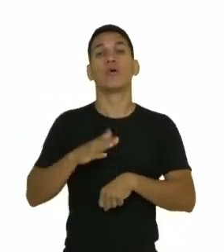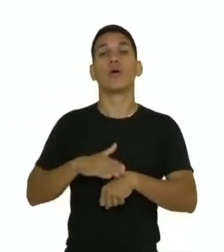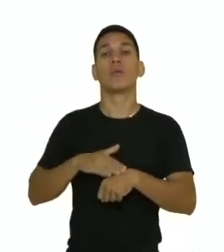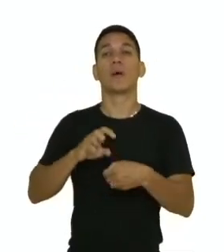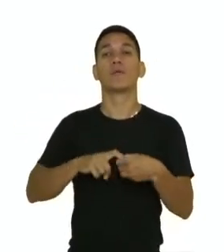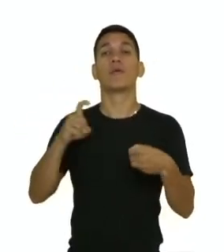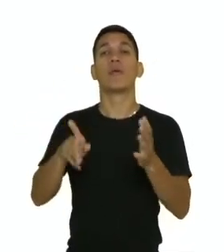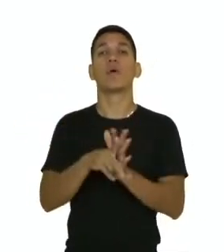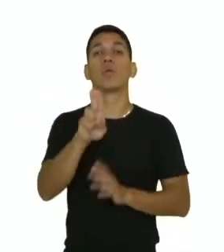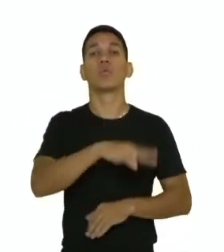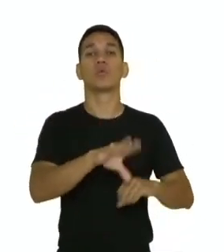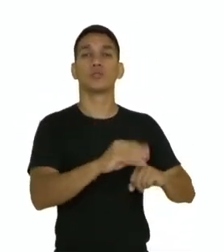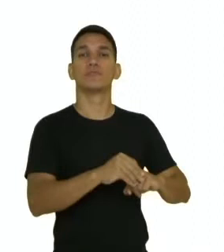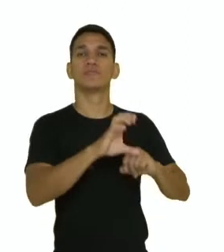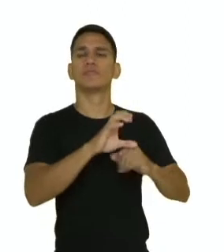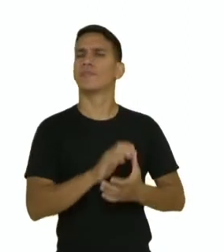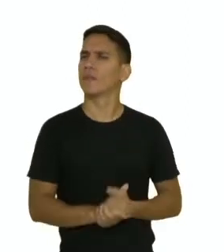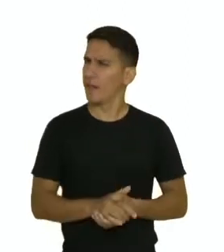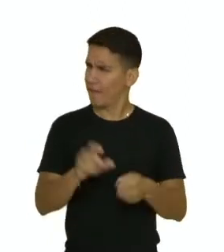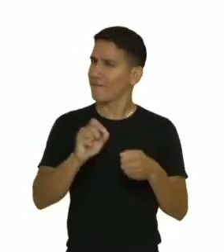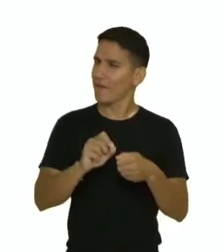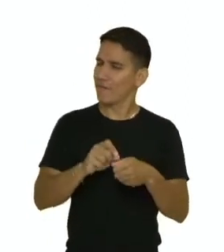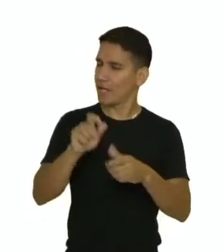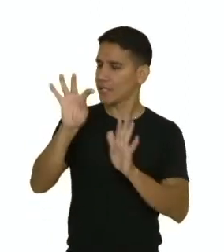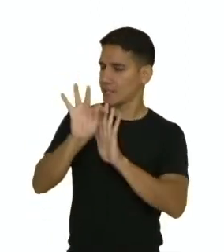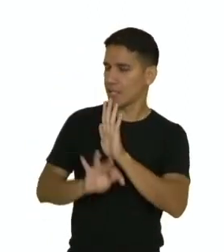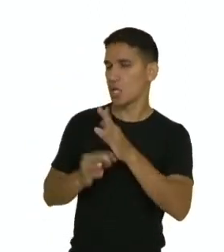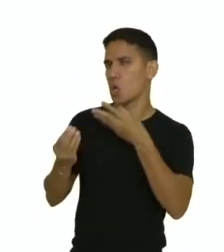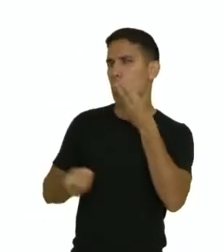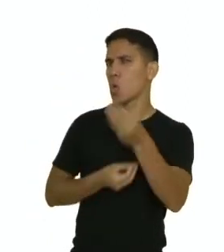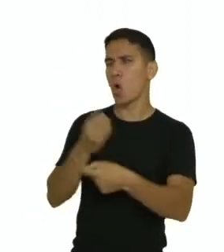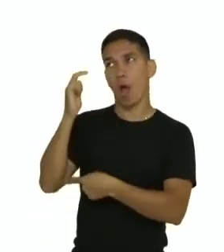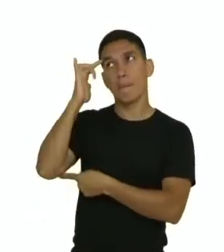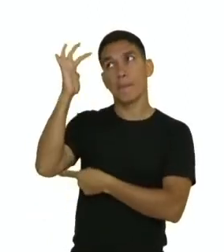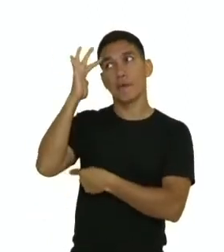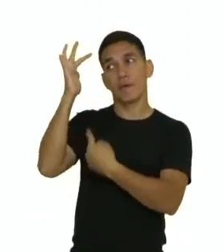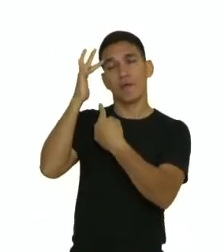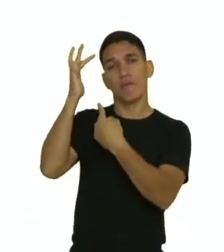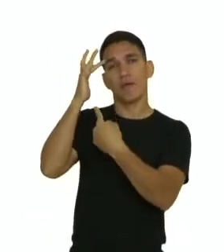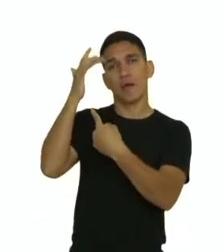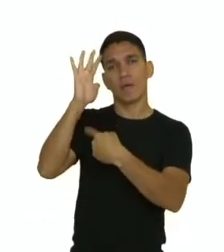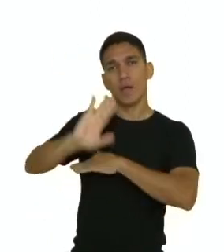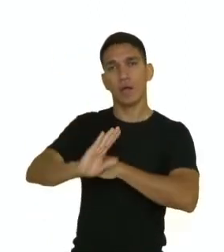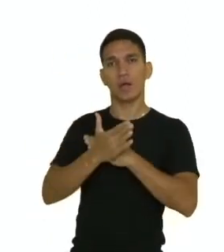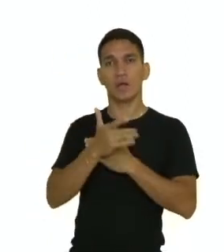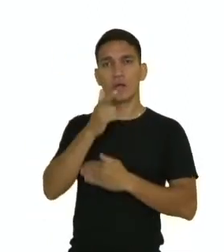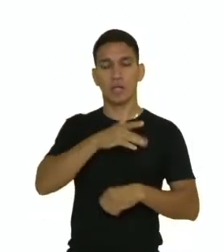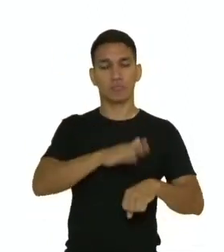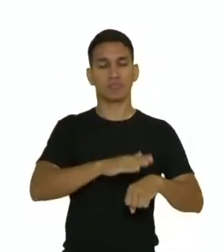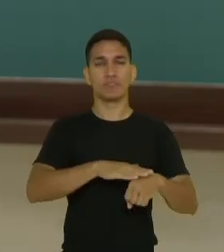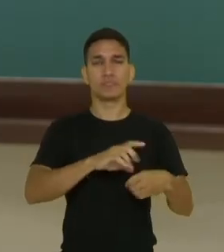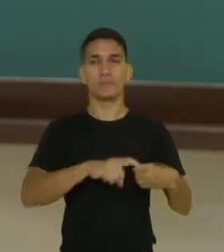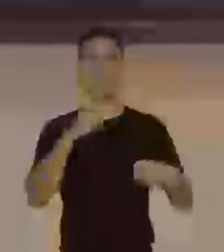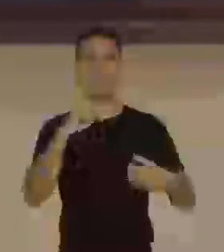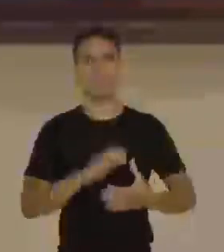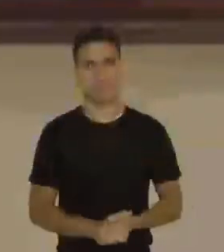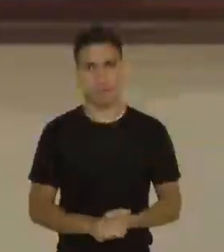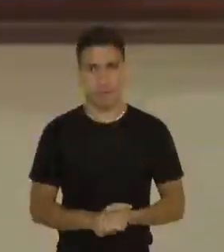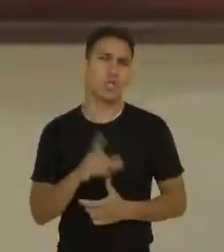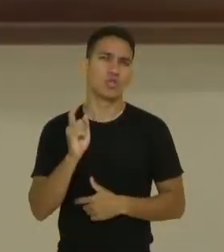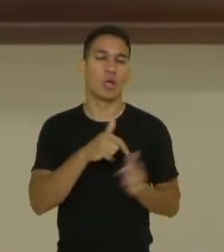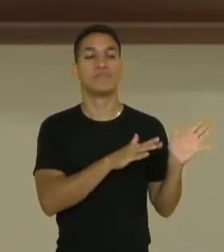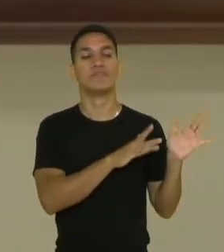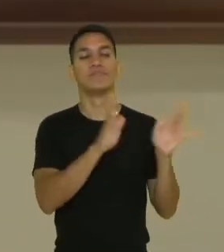do saber. Faça um pequeno texto sobre como a filosofia nos oferece autonomia. Então a gente conversou